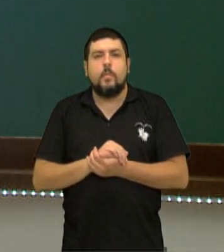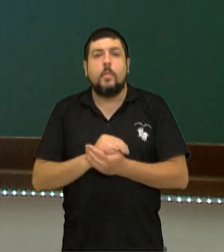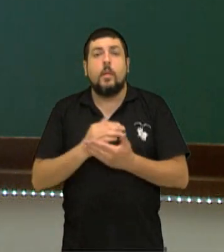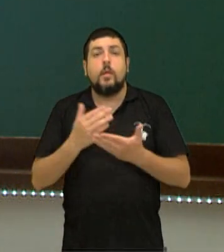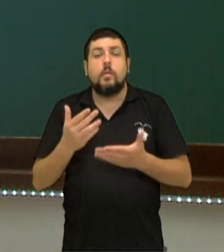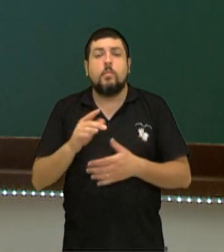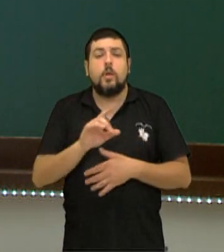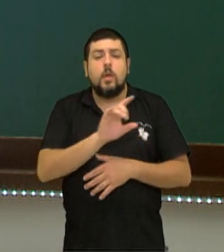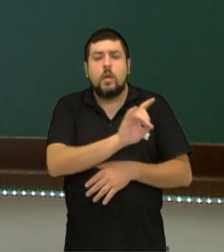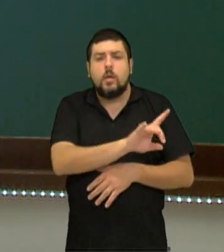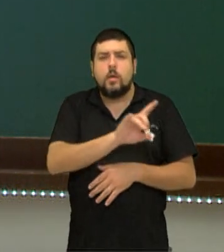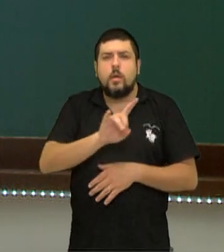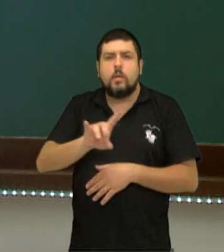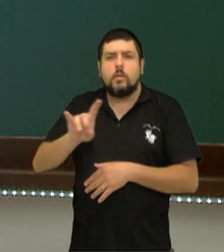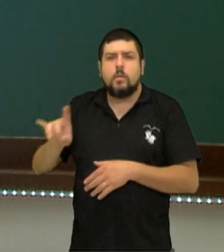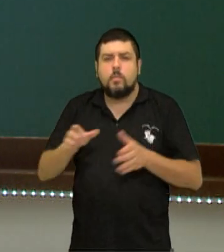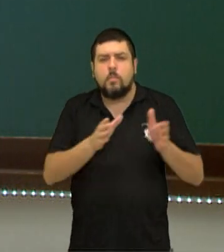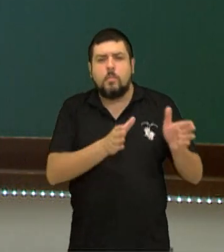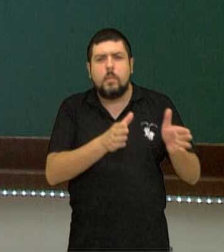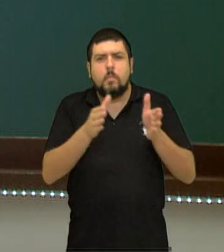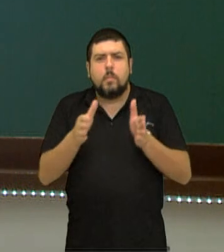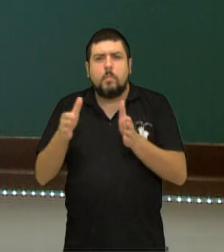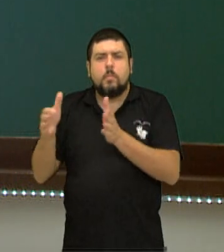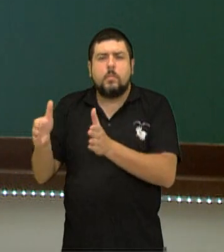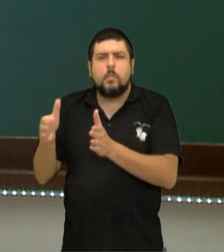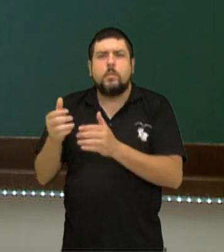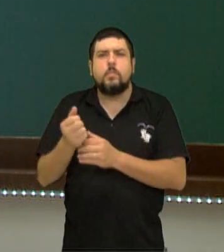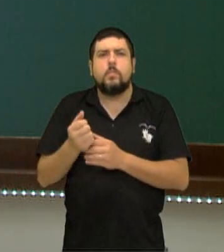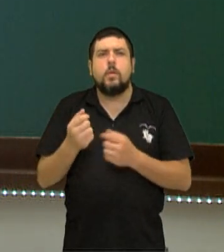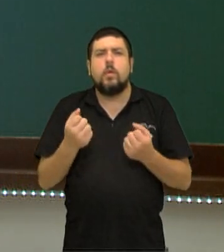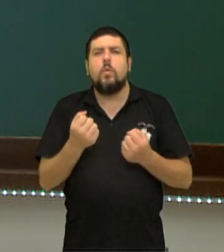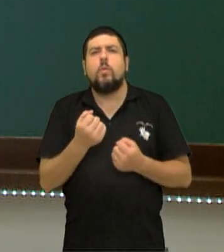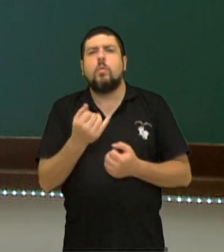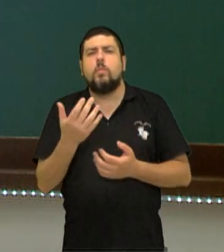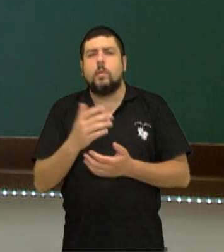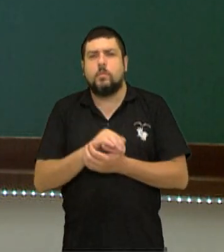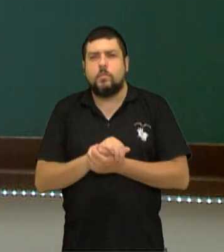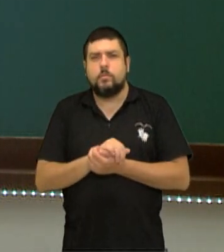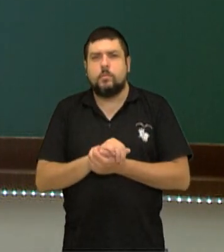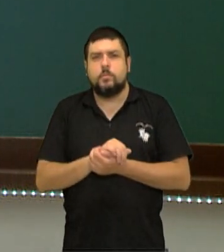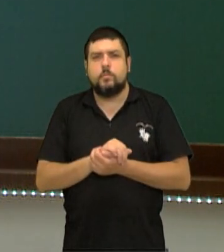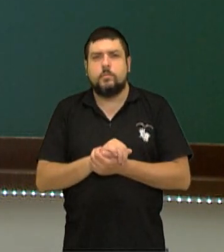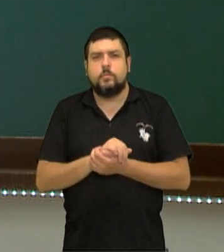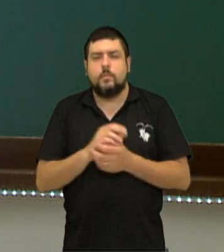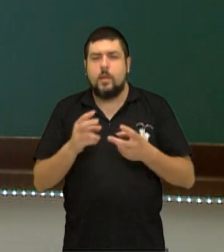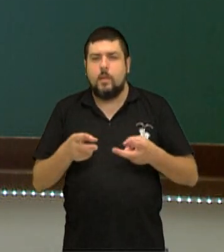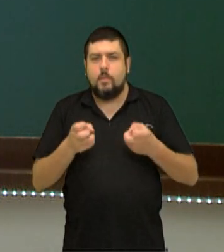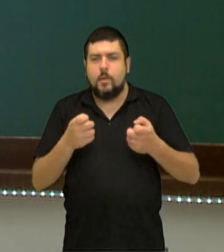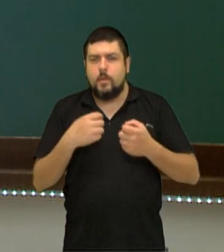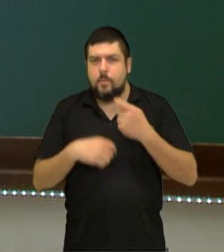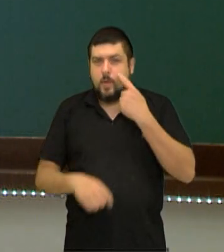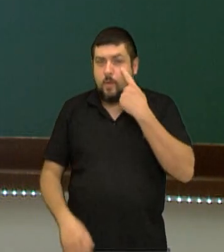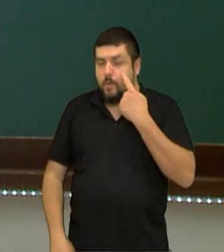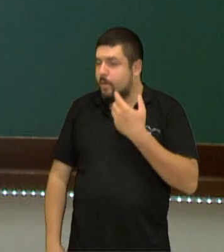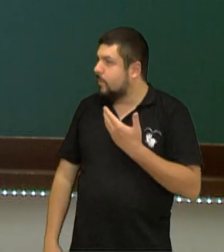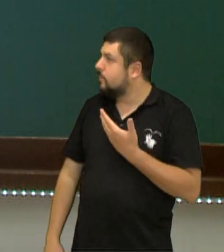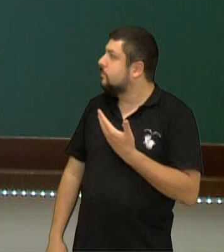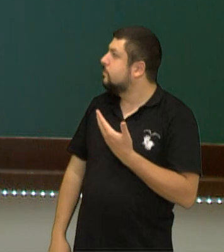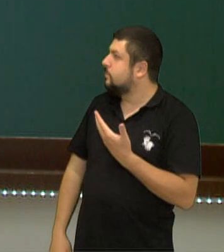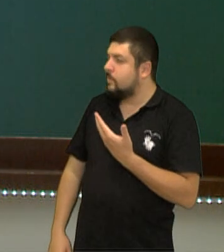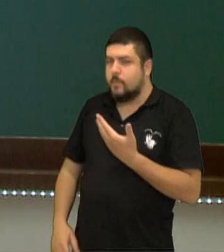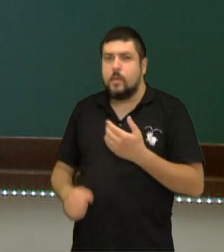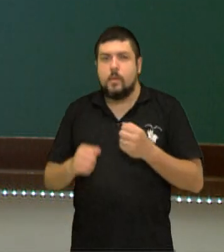de cada quadrado construído? Então veja, eu tenho um quadrado, o quadrado é uma figura que tem